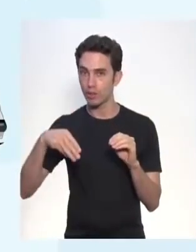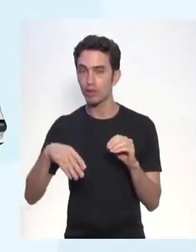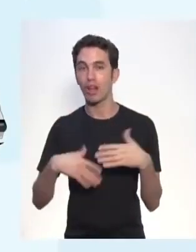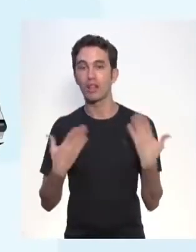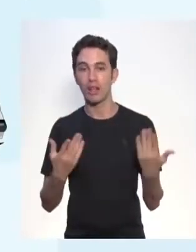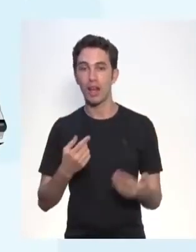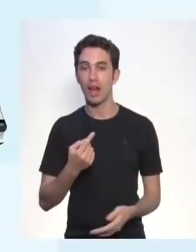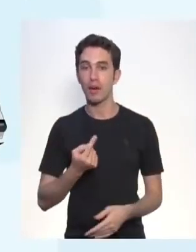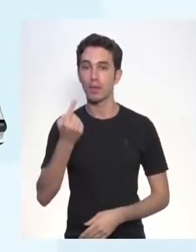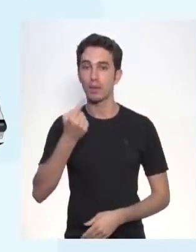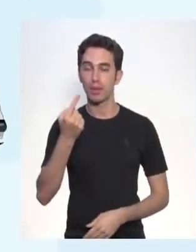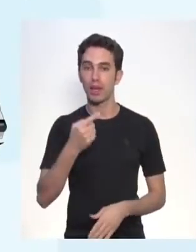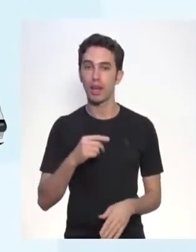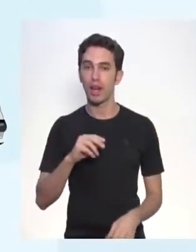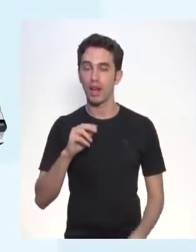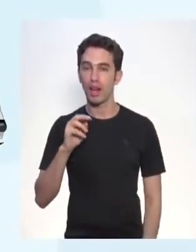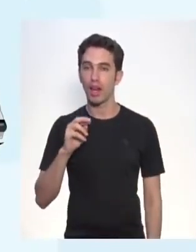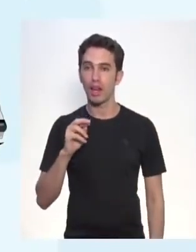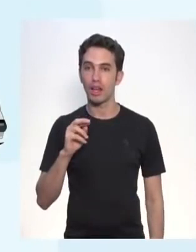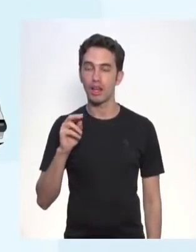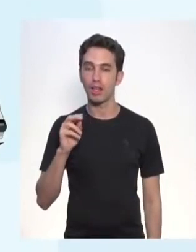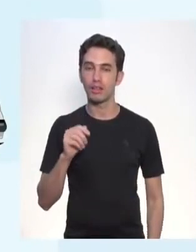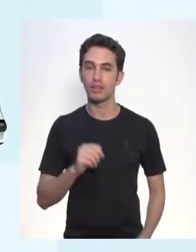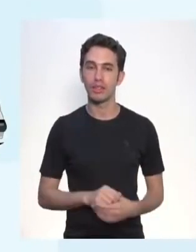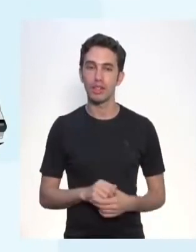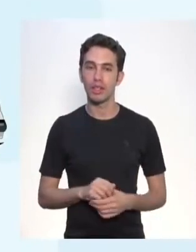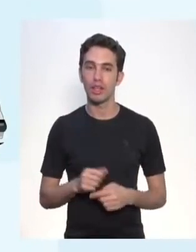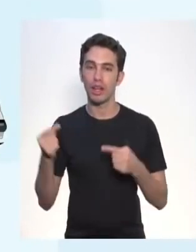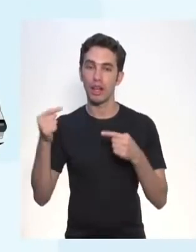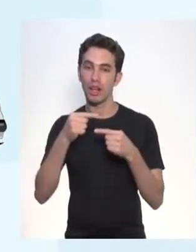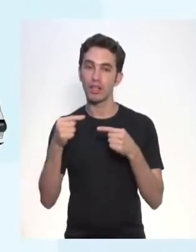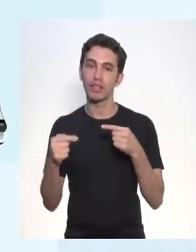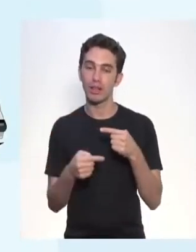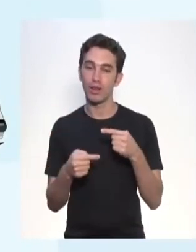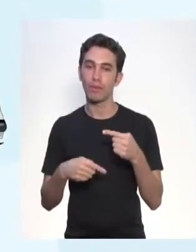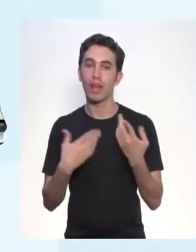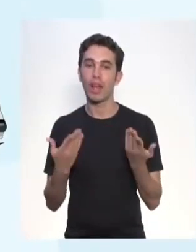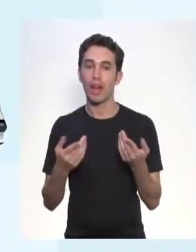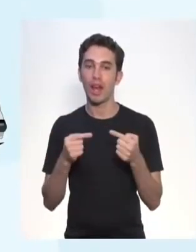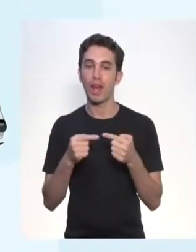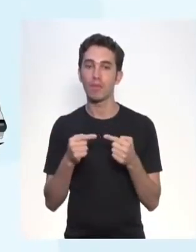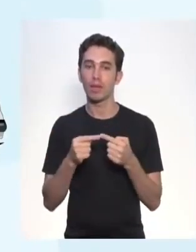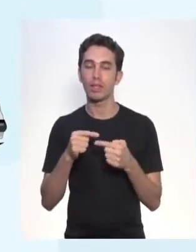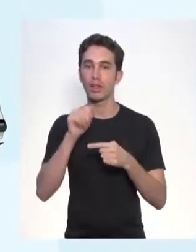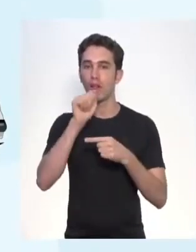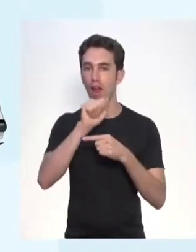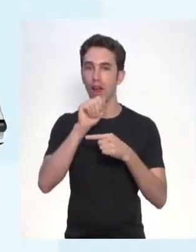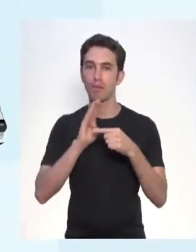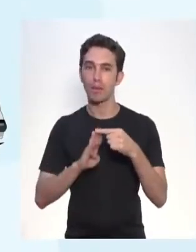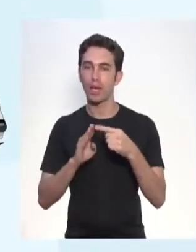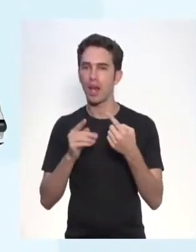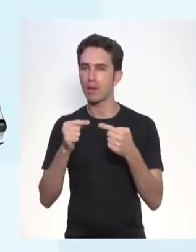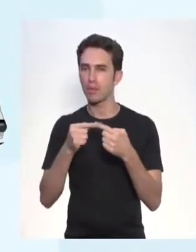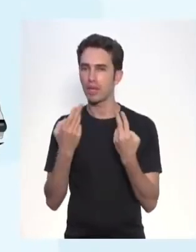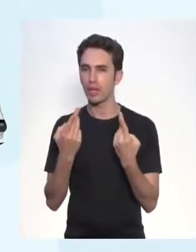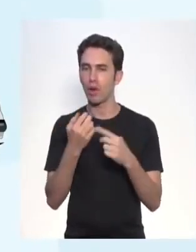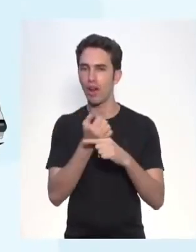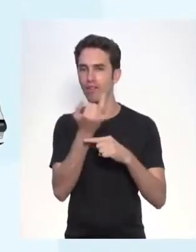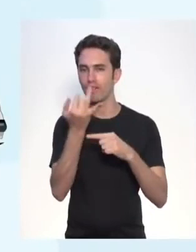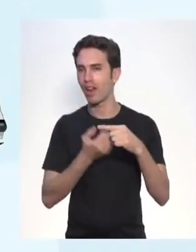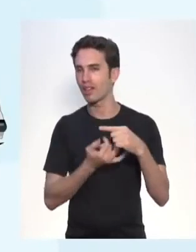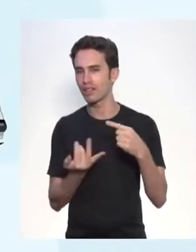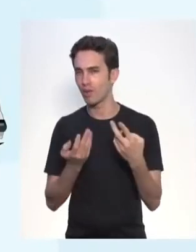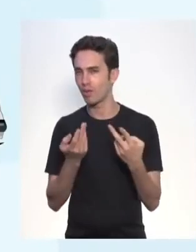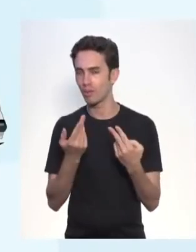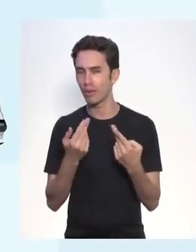razão, né, Tony? Sempre lembrando que razão a gente consegue escrever como sendo o quê? Uma representação fracionária. Não é isso? Ou